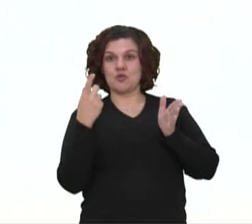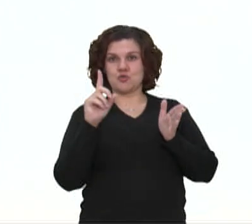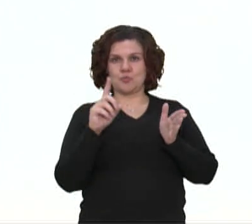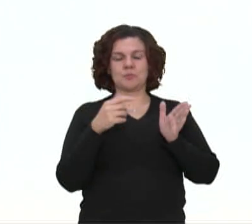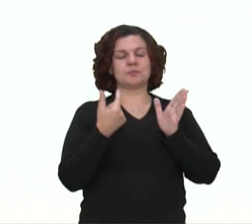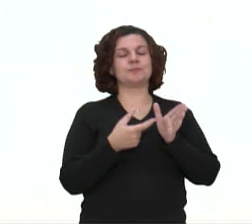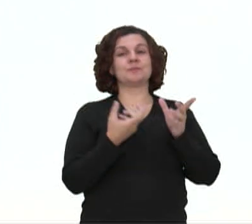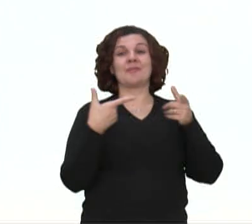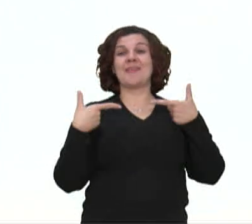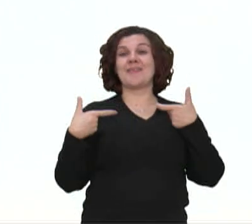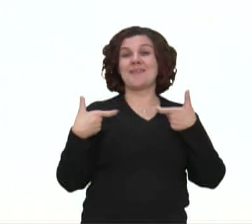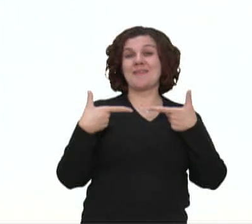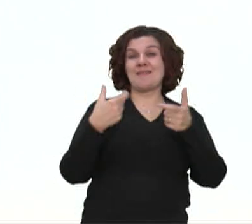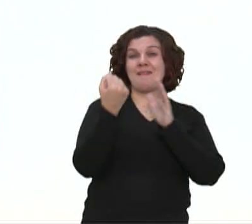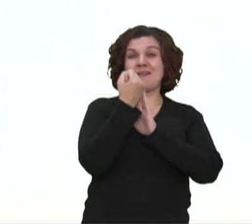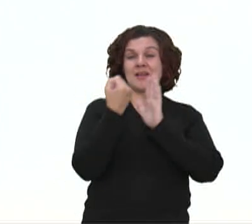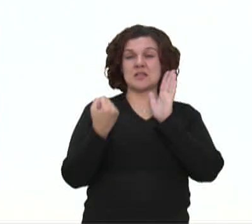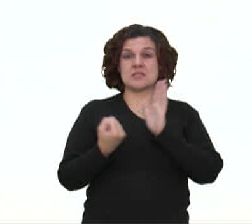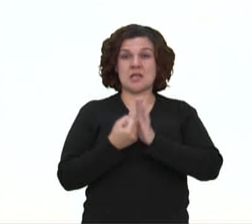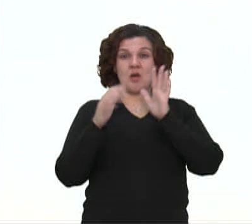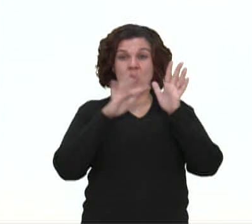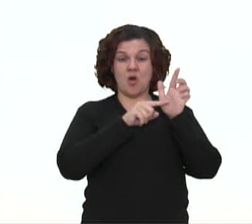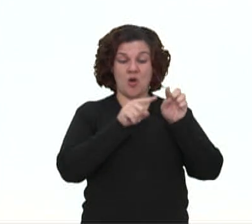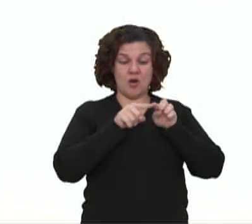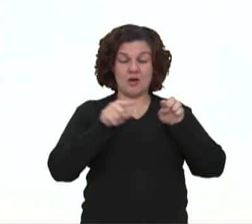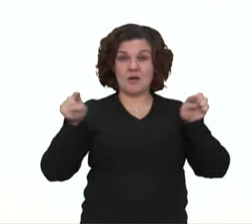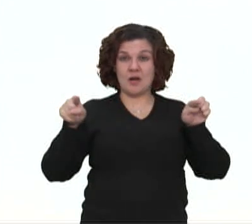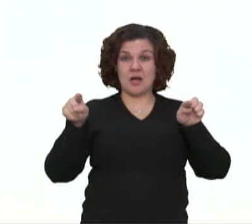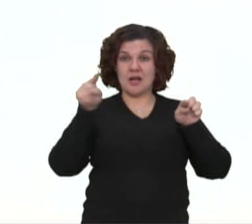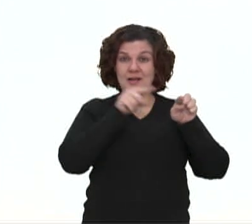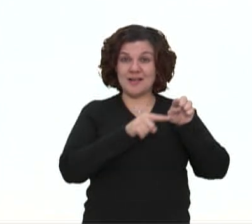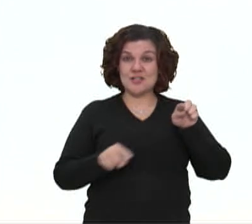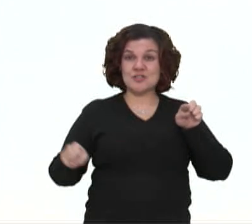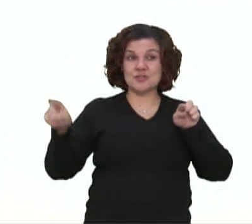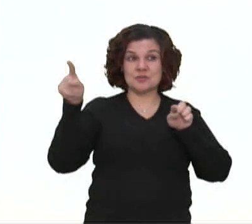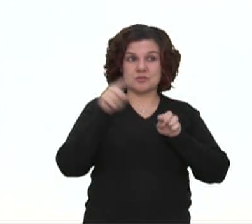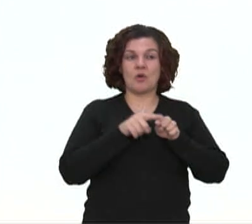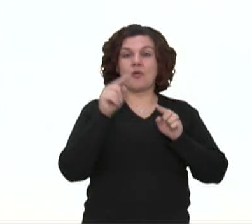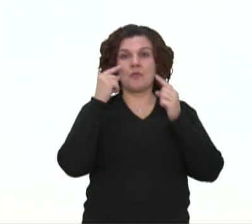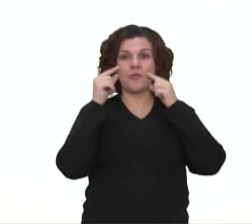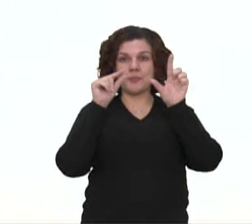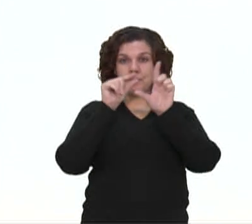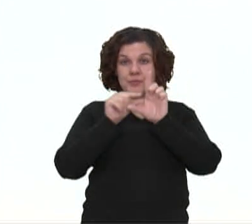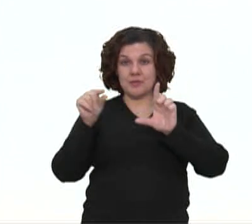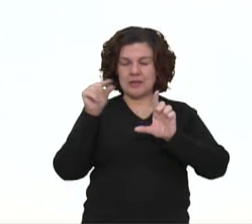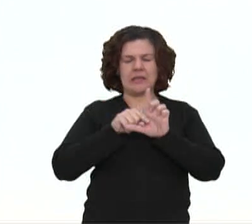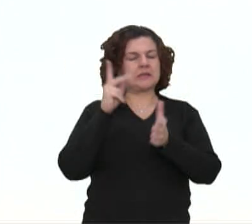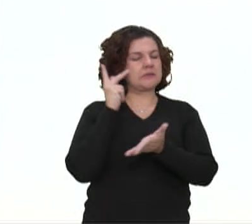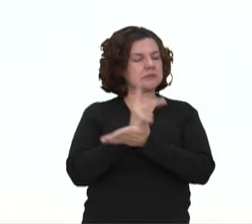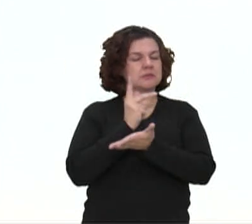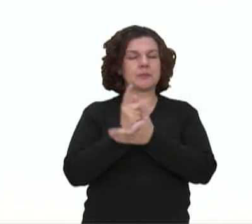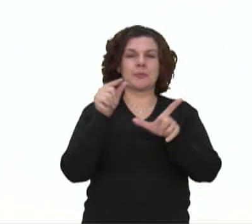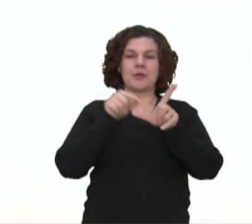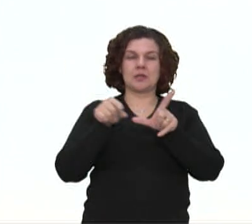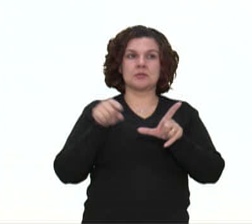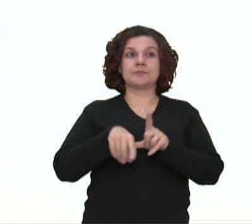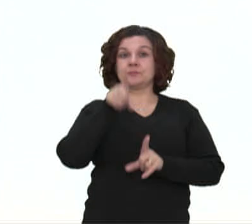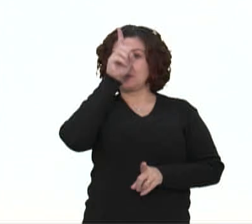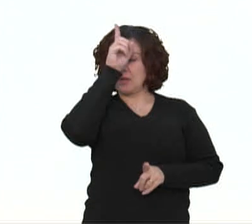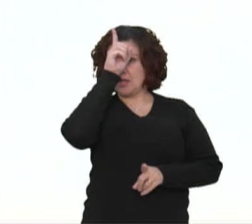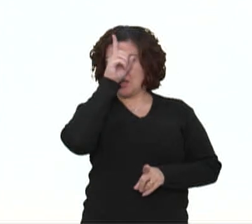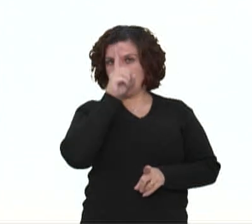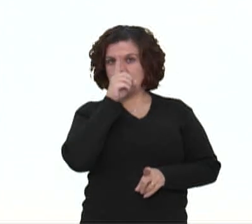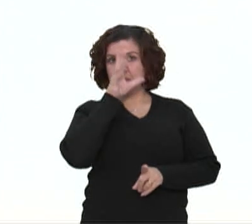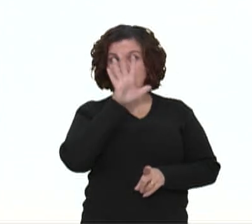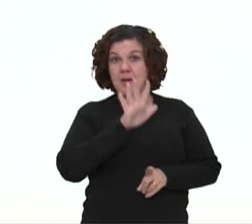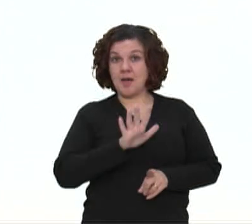21, pois é, olha as áreas de conflito. Mas vamos ver a legenda, tá bom? Sempre. Amarelo,